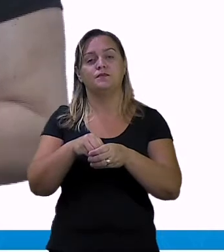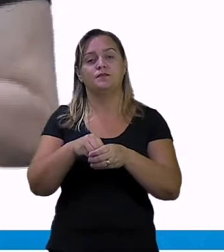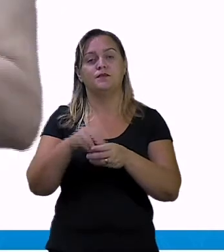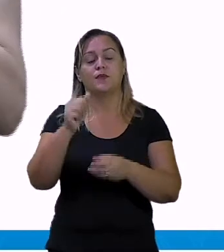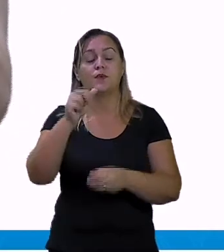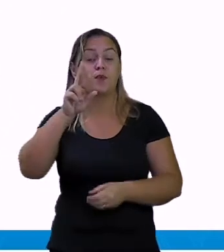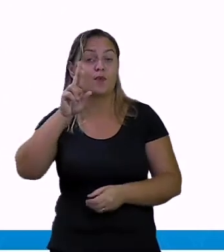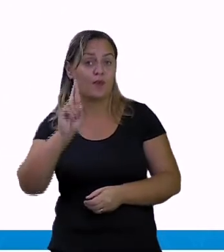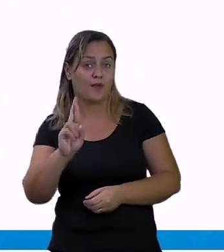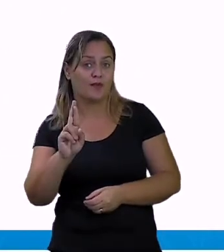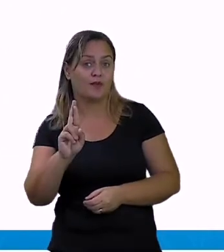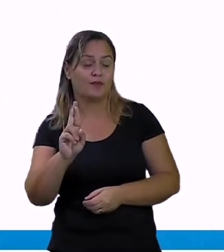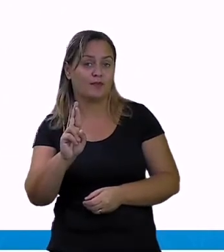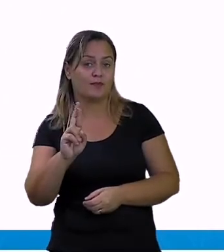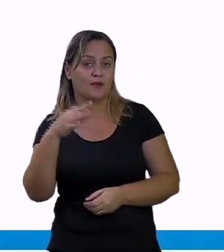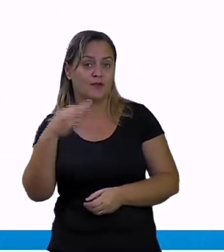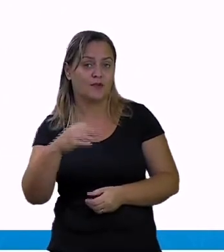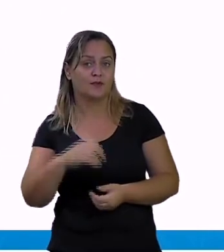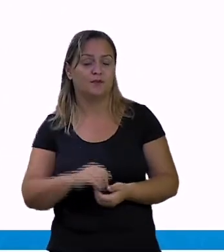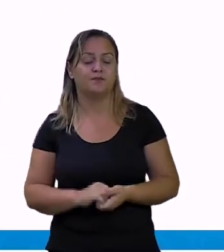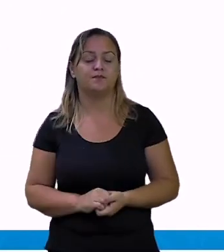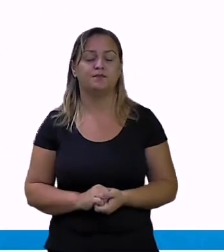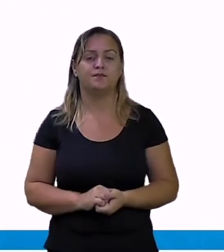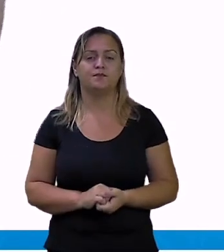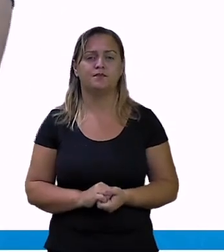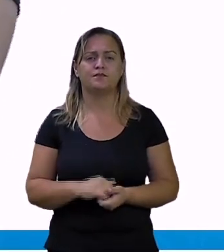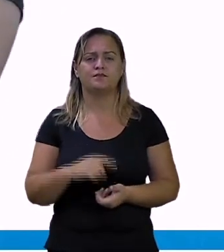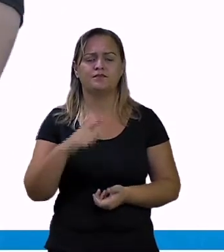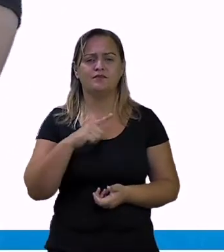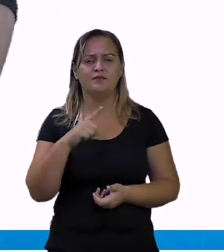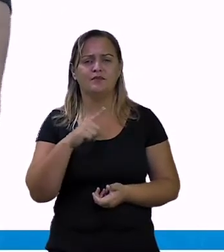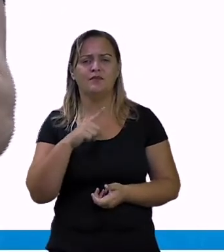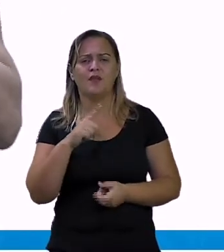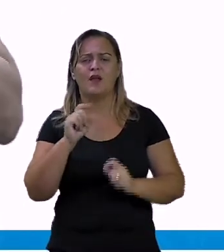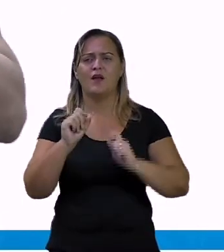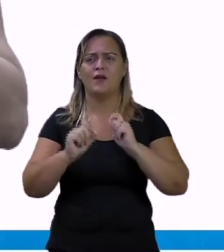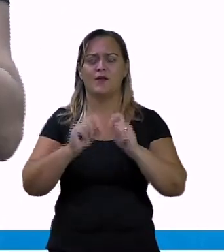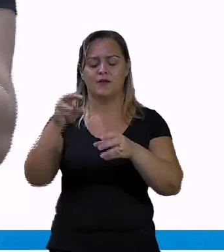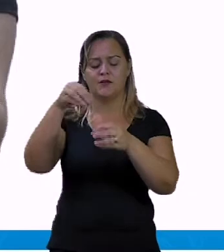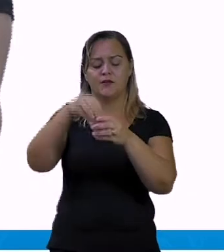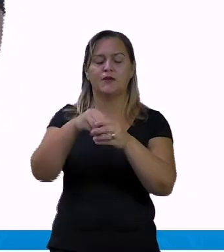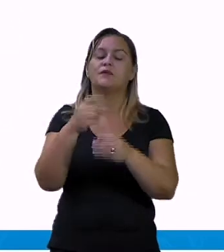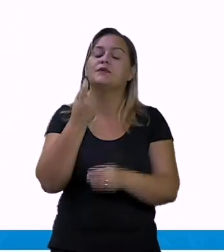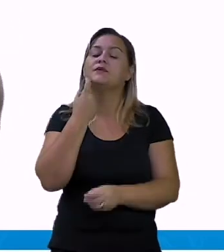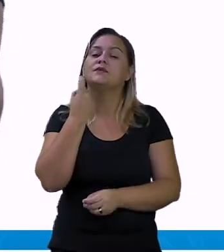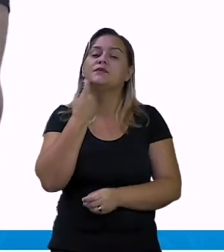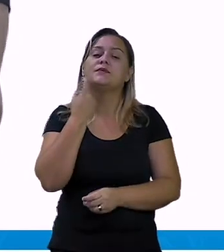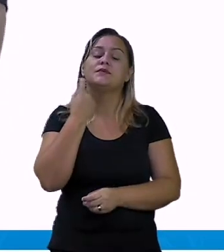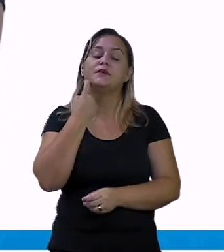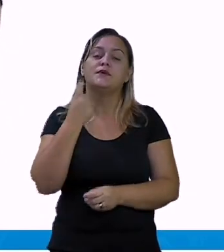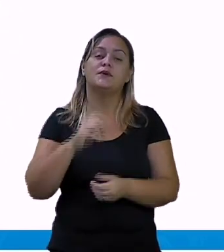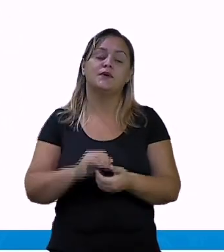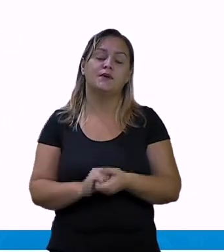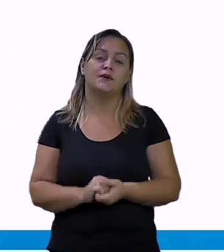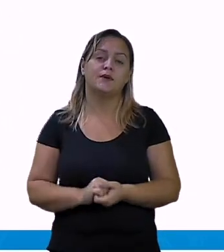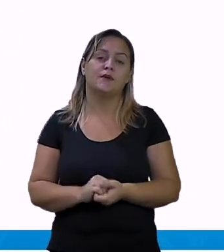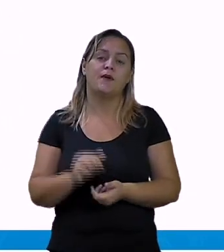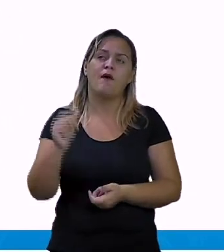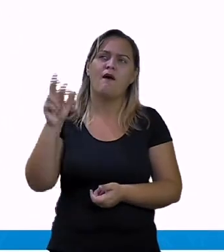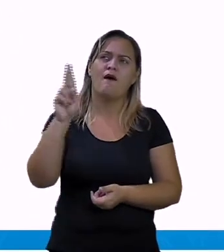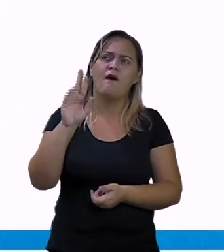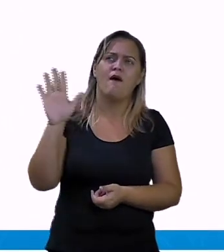água, então na água ele vai ter partículas pequenas que conseguem fazer com que esse